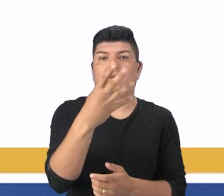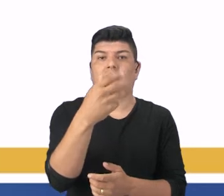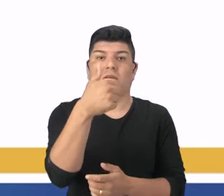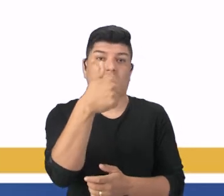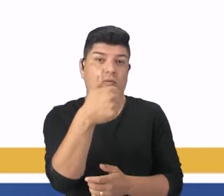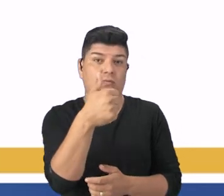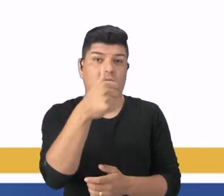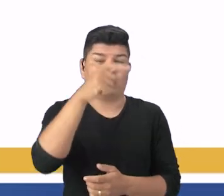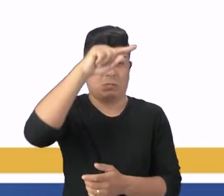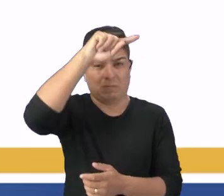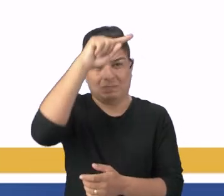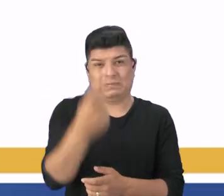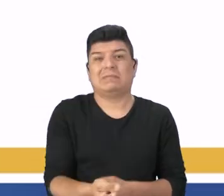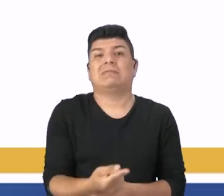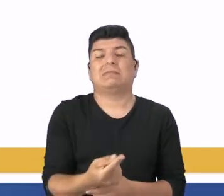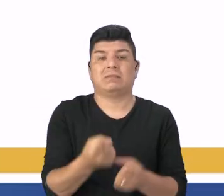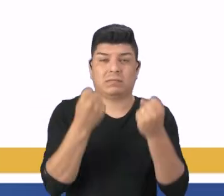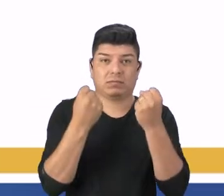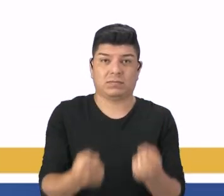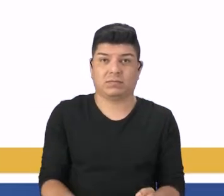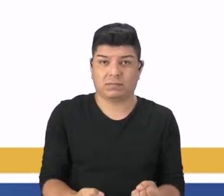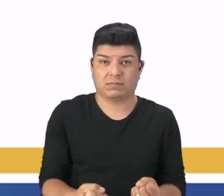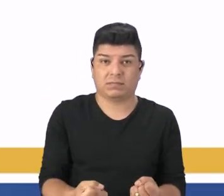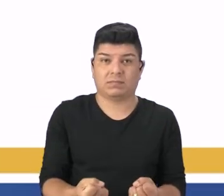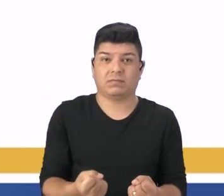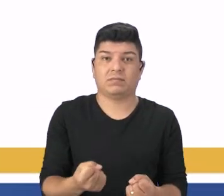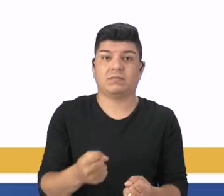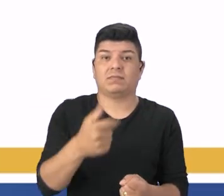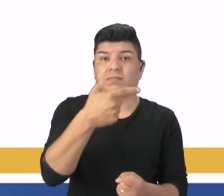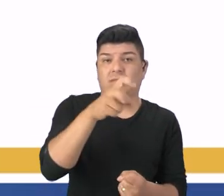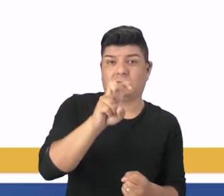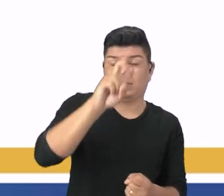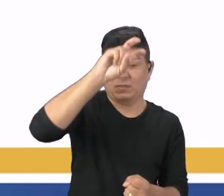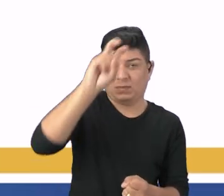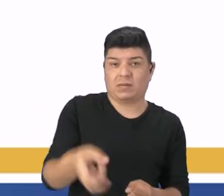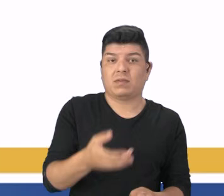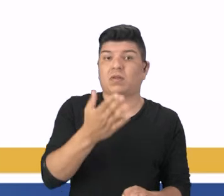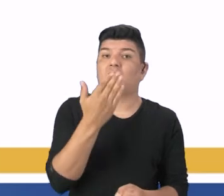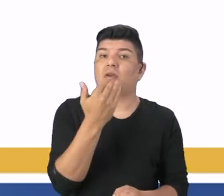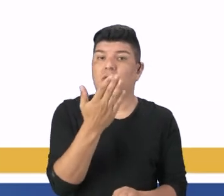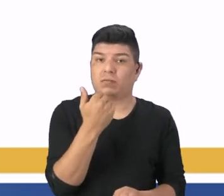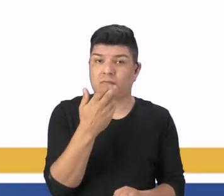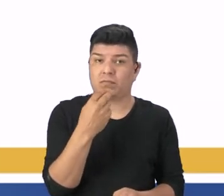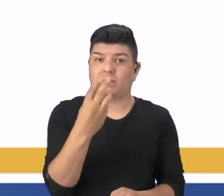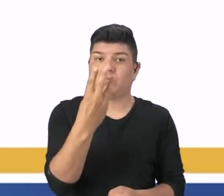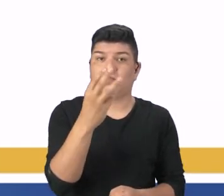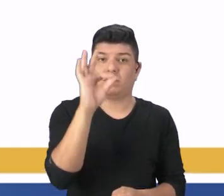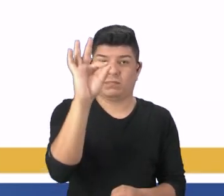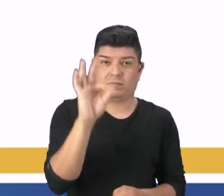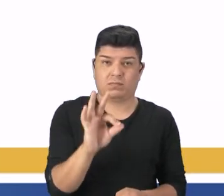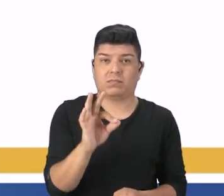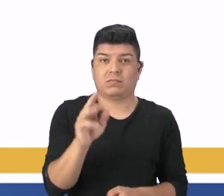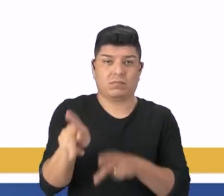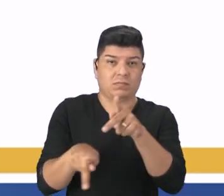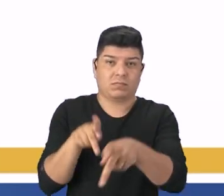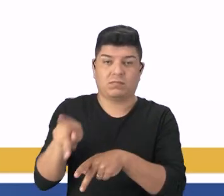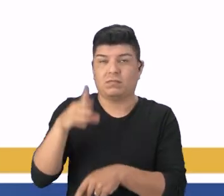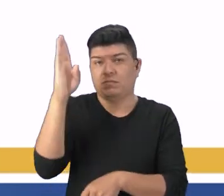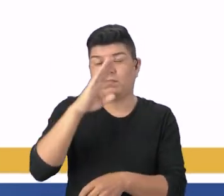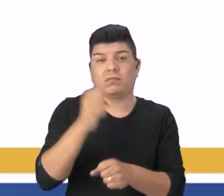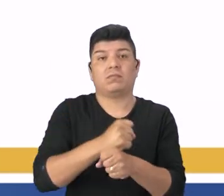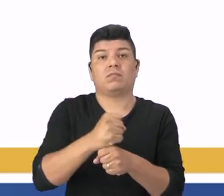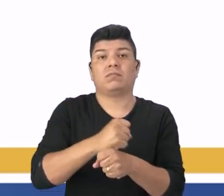que alimentariam 25 milhões de pessoas por dia, ou 13% da população do Brasil. Por